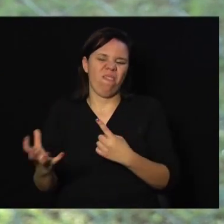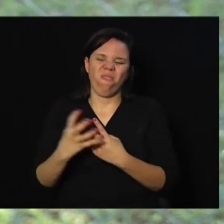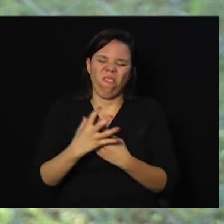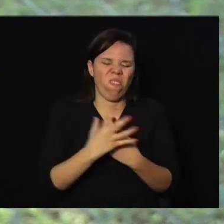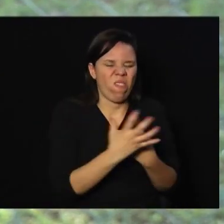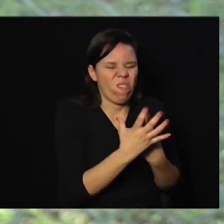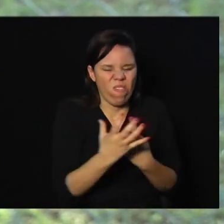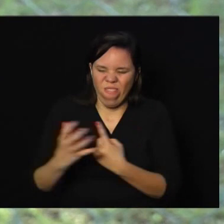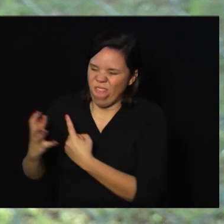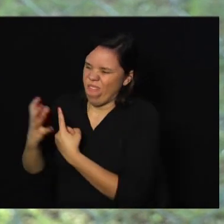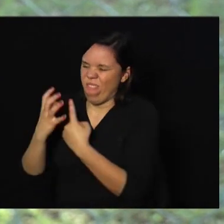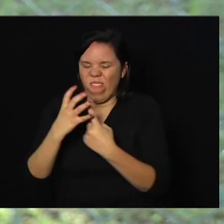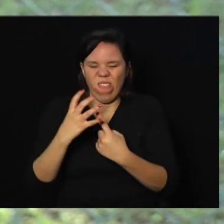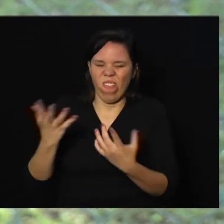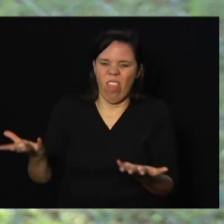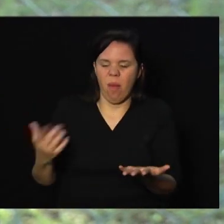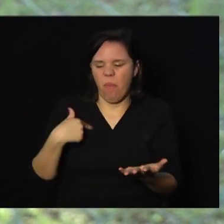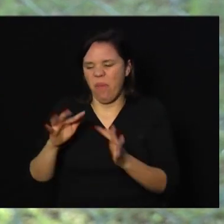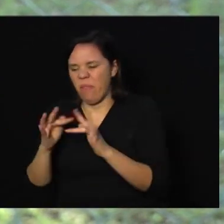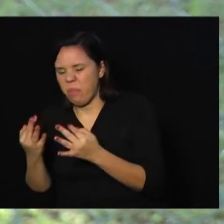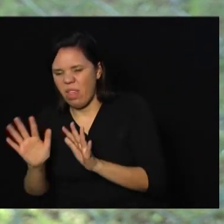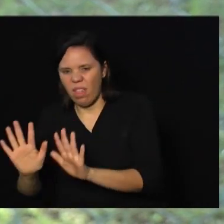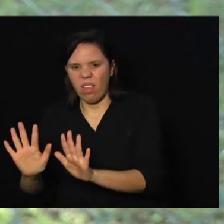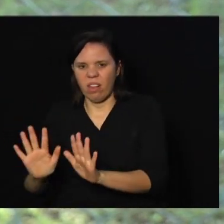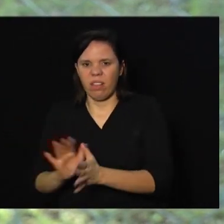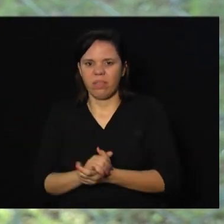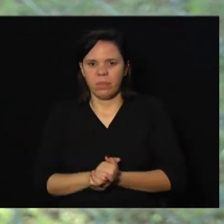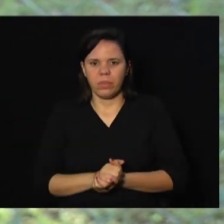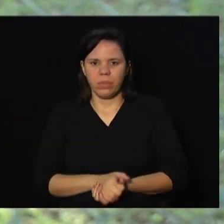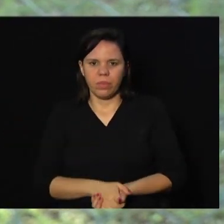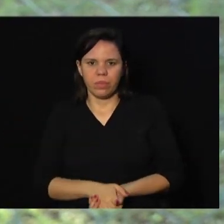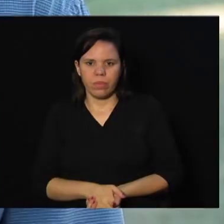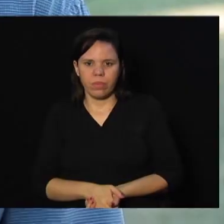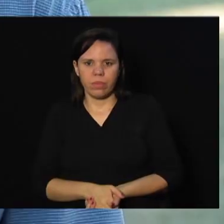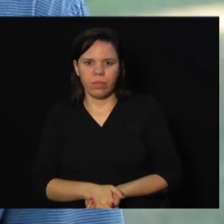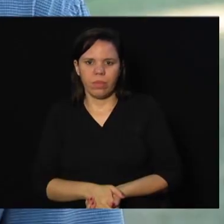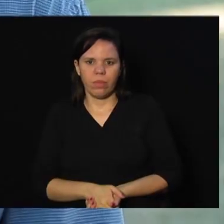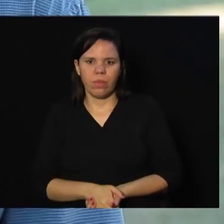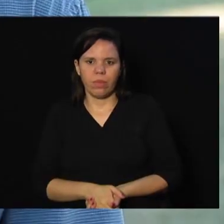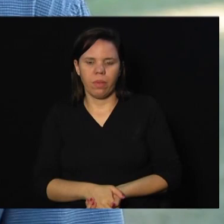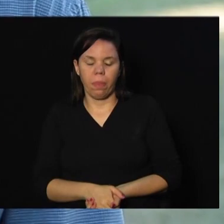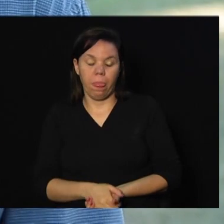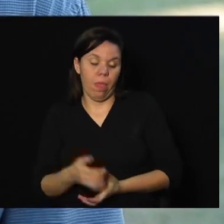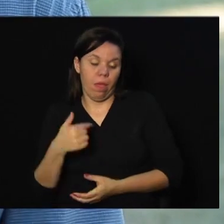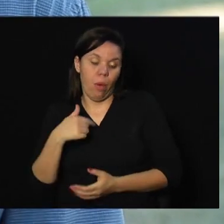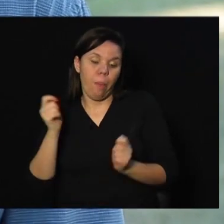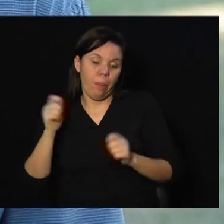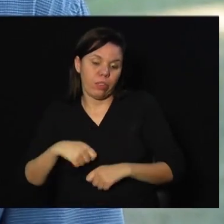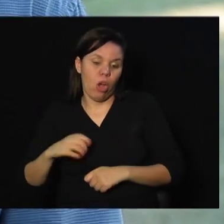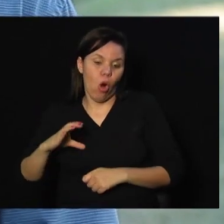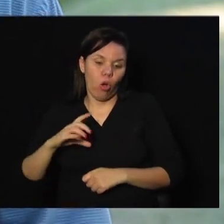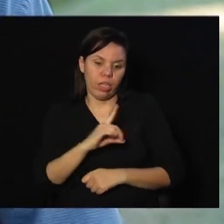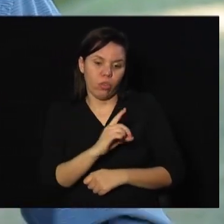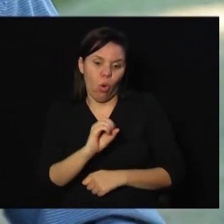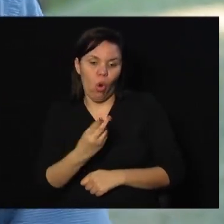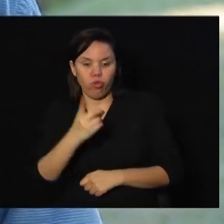não quero esse tipo de coisa para mim, para minha família, uma coisa... Não que como coordenador, diretor também não